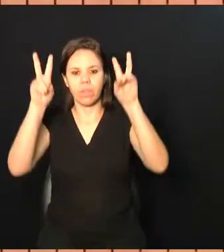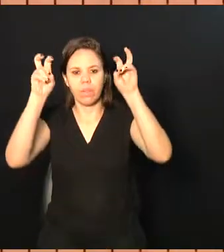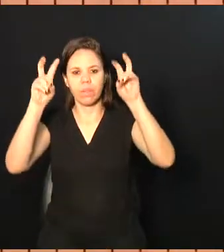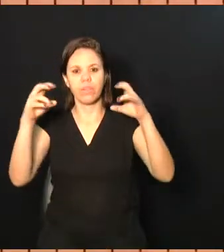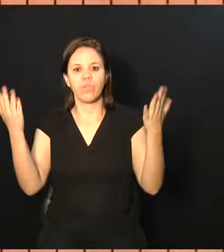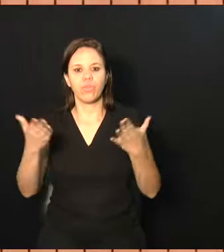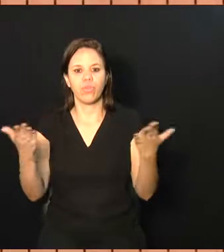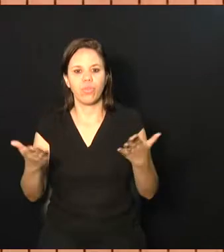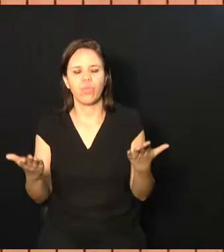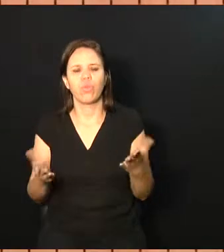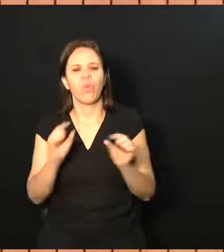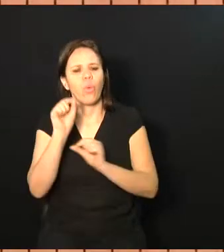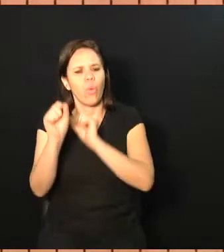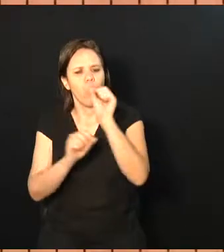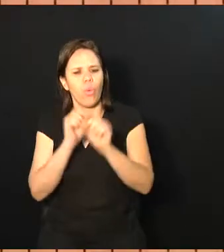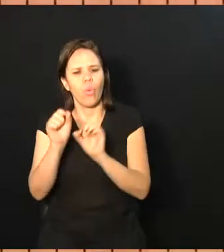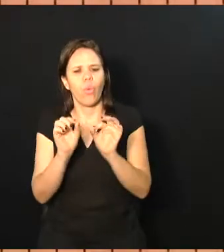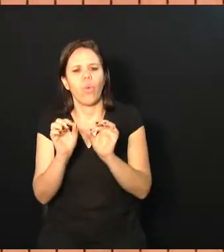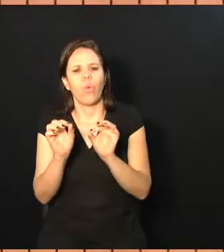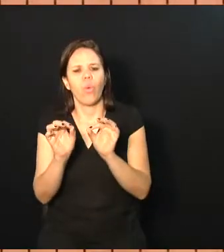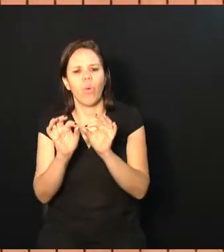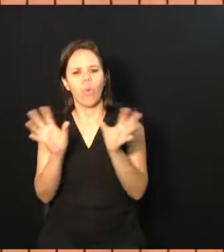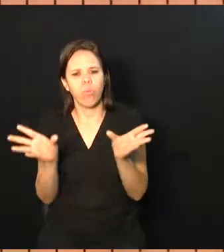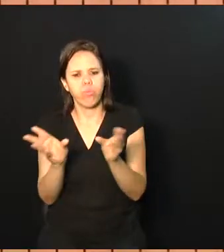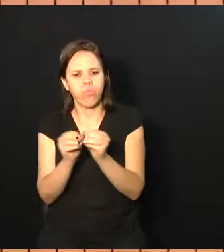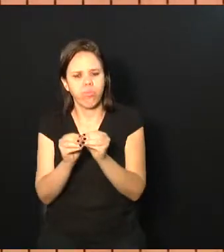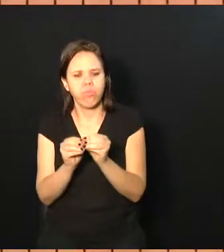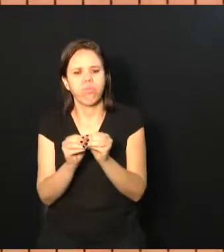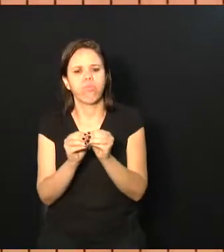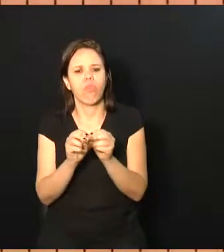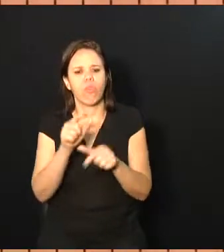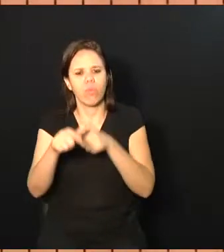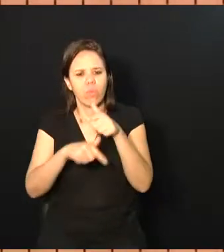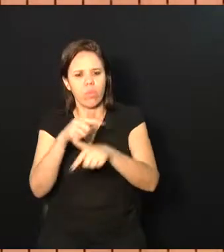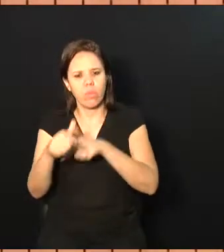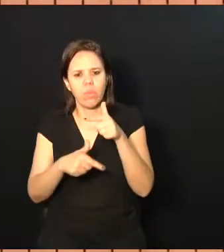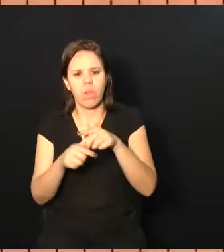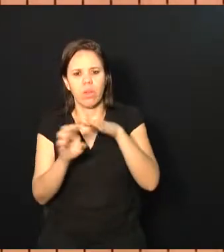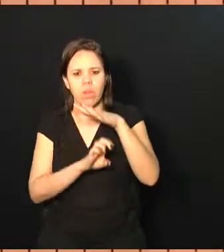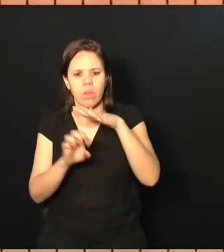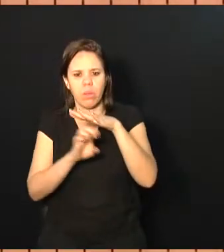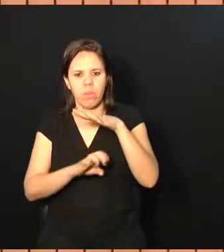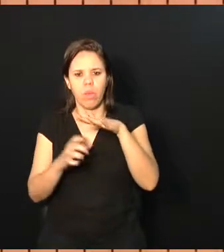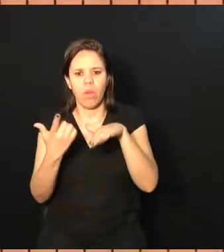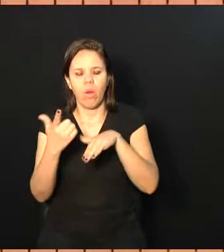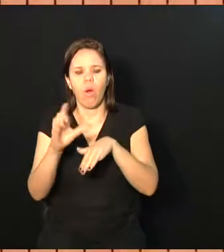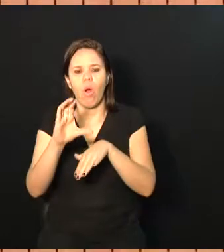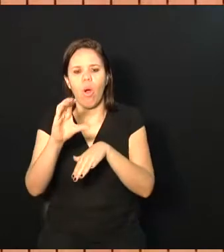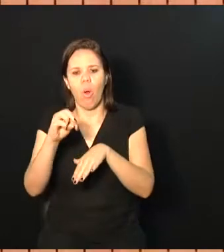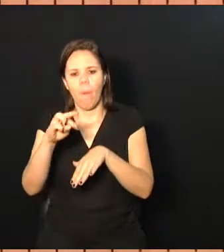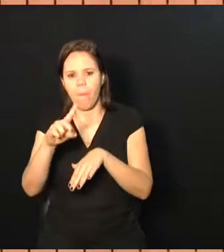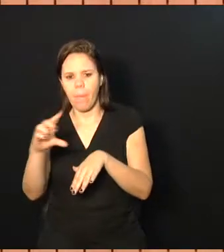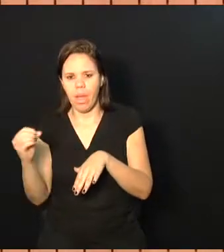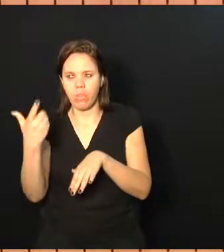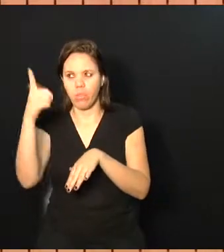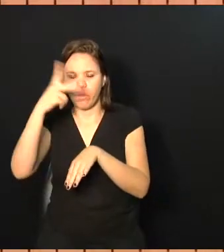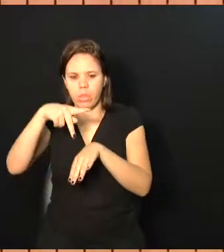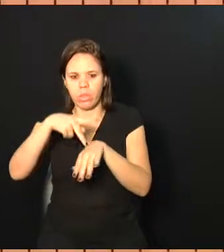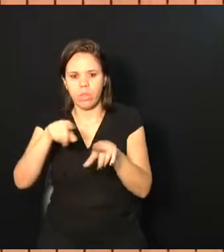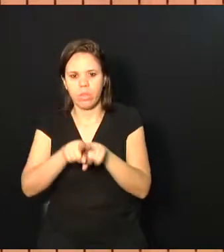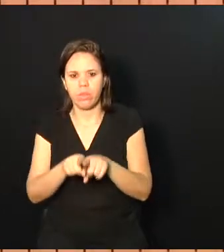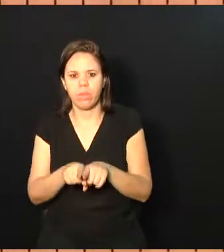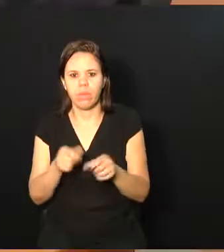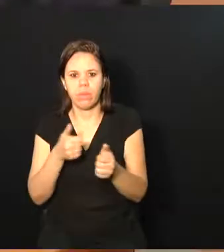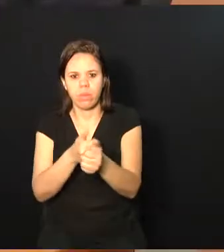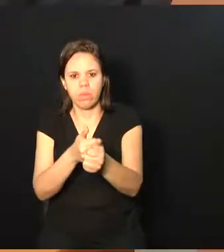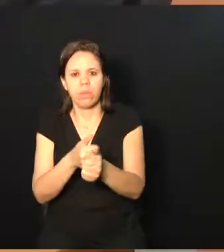a simplificação de procedimentos de empresas que atuam no comércio exterior. A presidência é do vereador Marcelo Silva. Acompanhe.